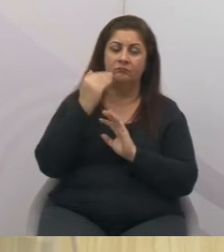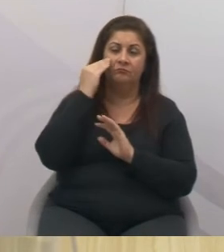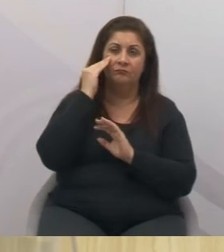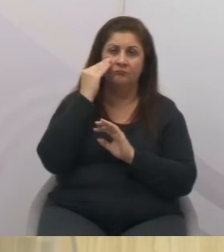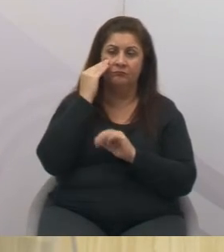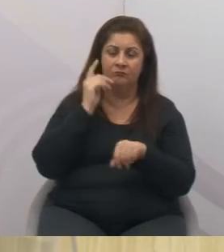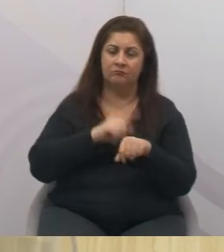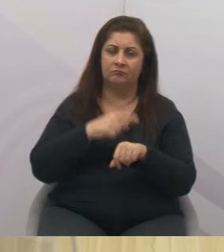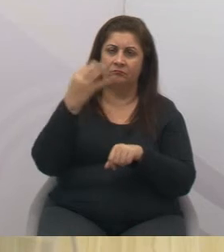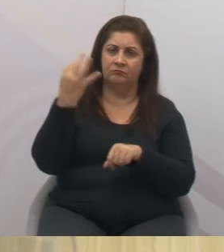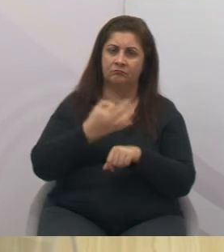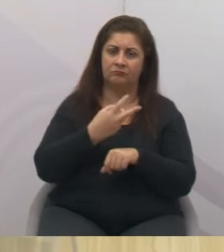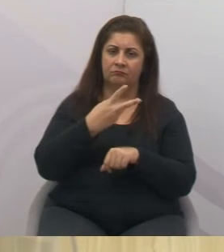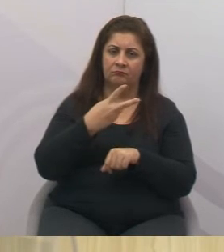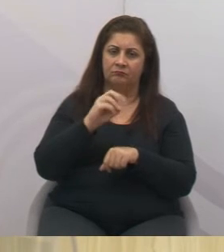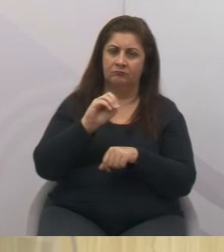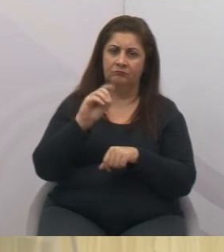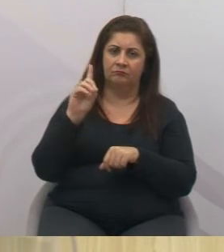é de 20 dias.